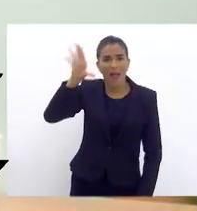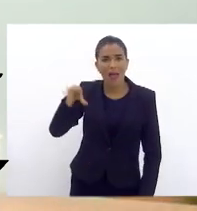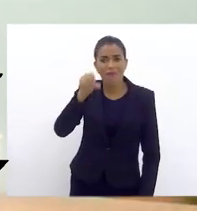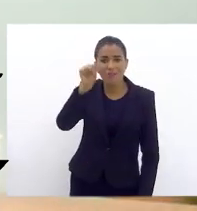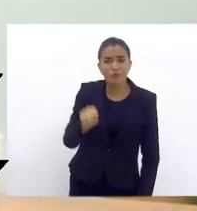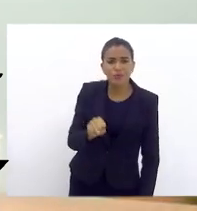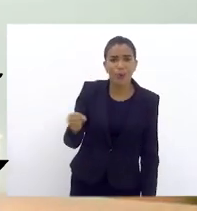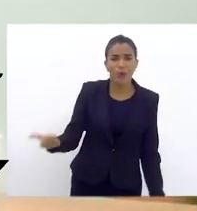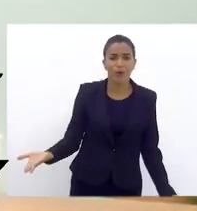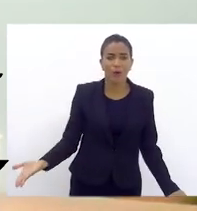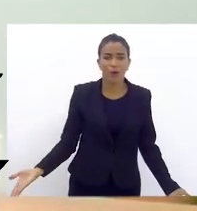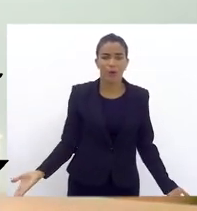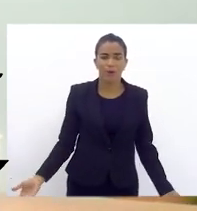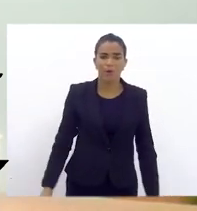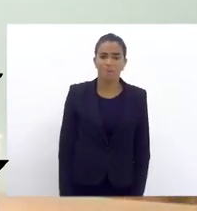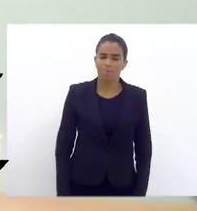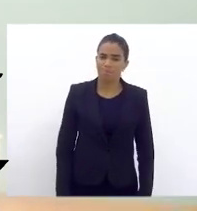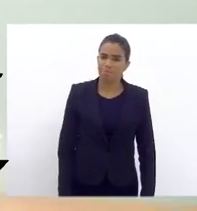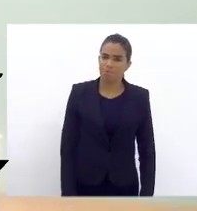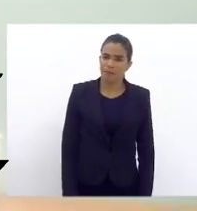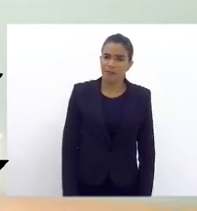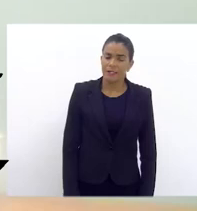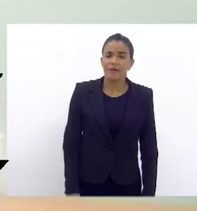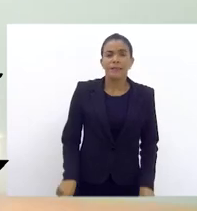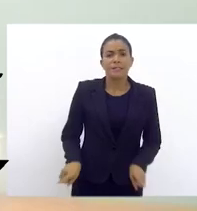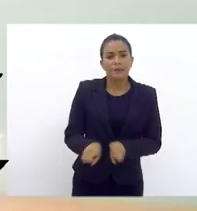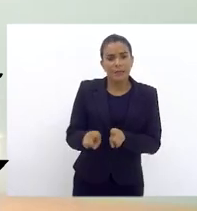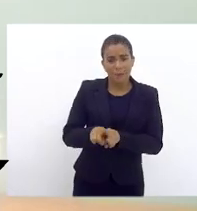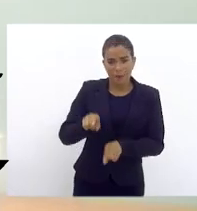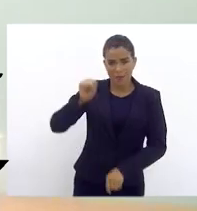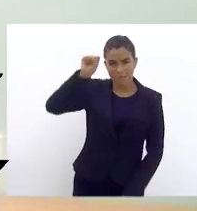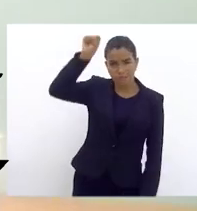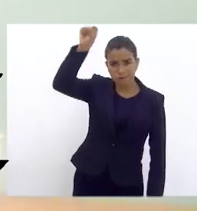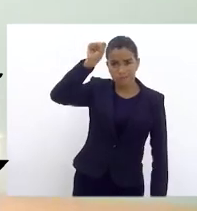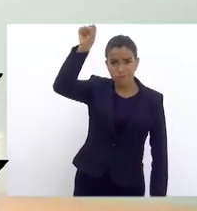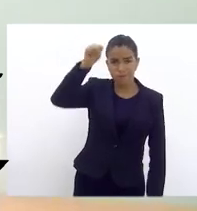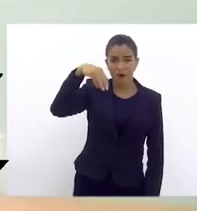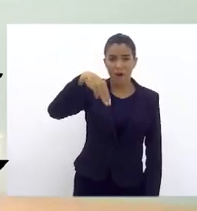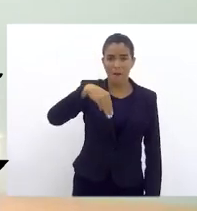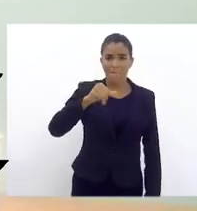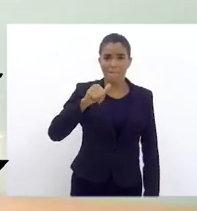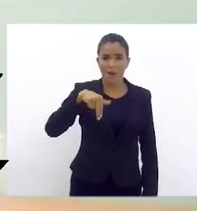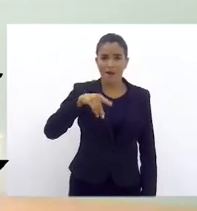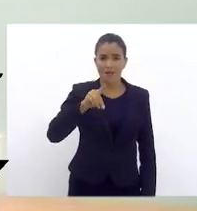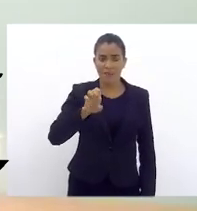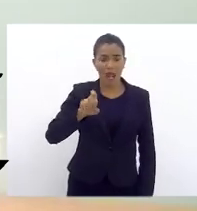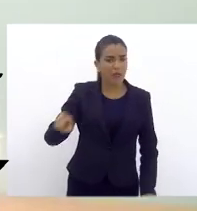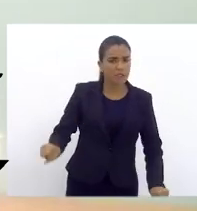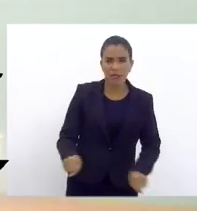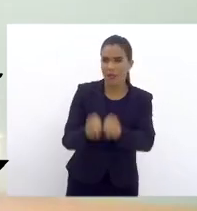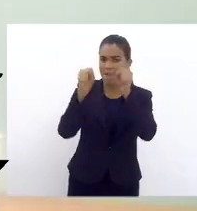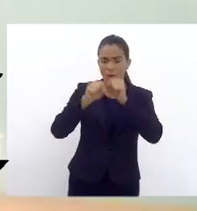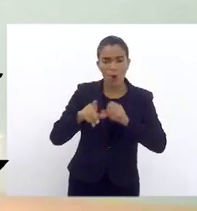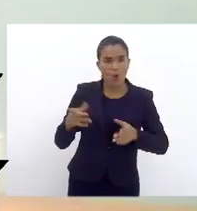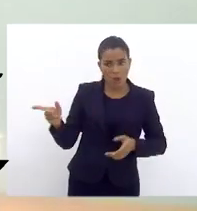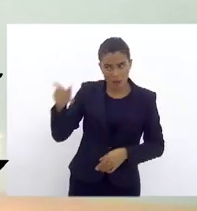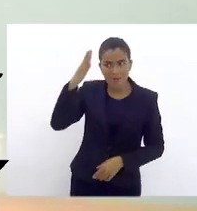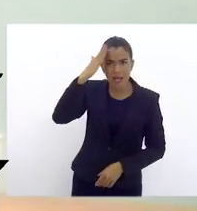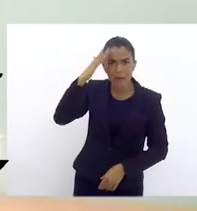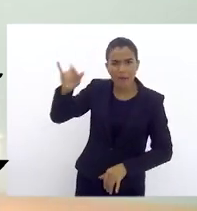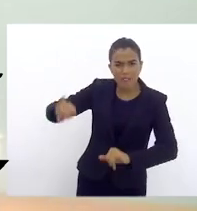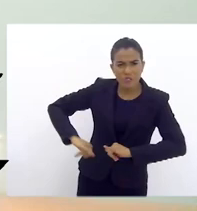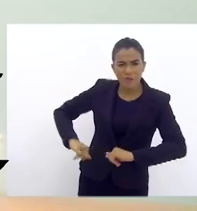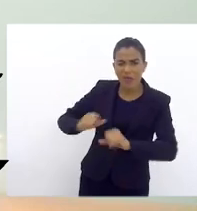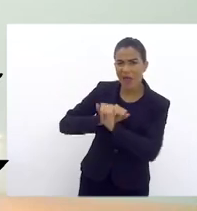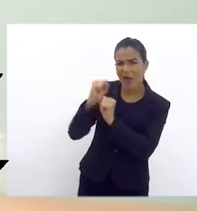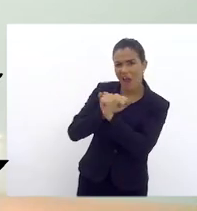Sul e Mandela foi o grande ícone para quebrar isso todos sabem o que ele sofreu o